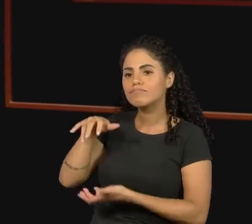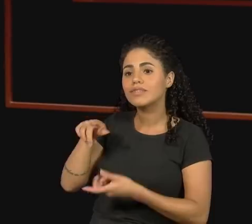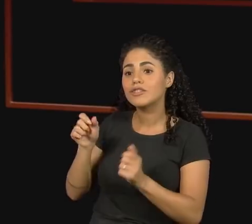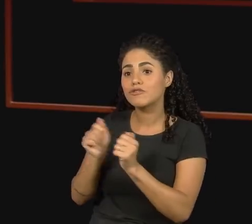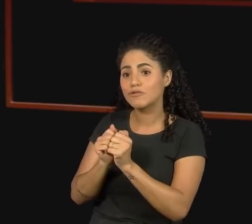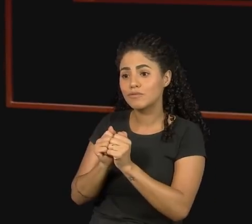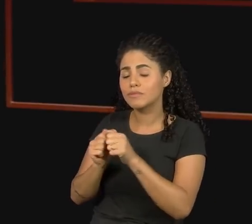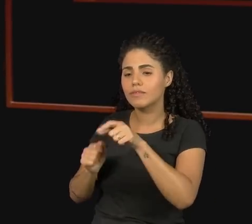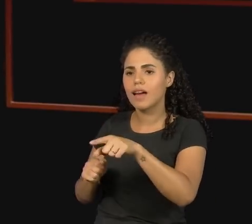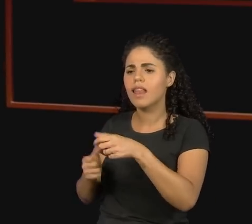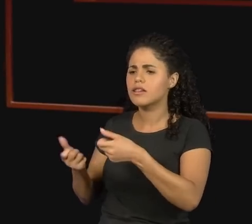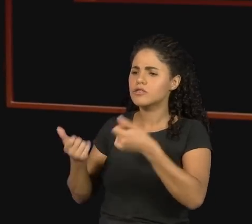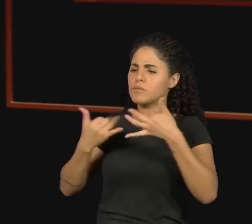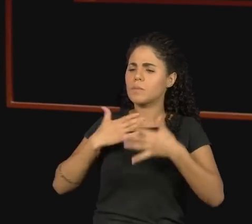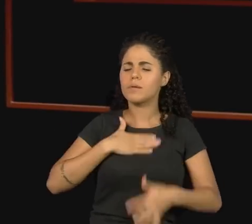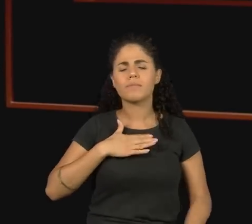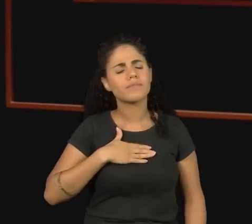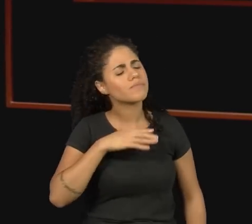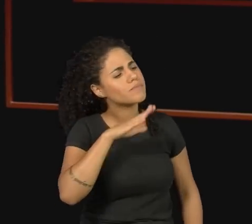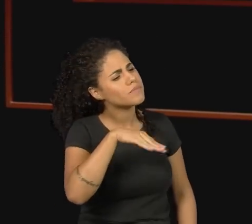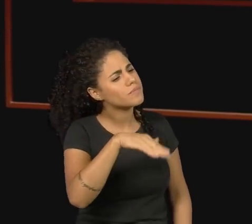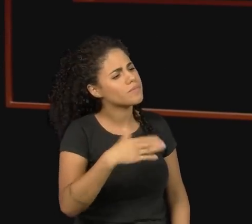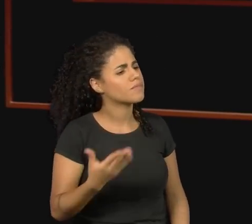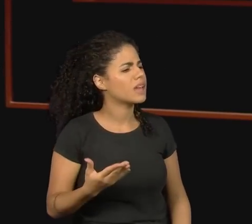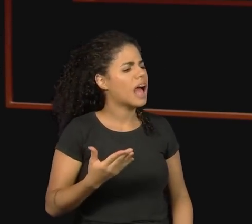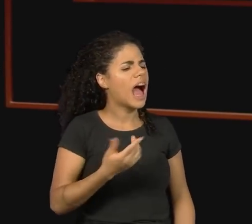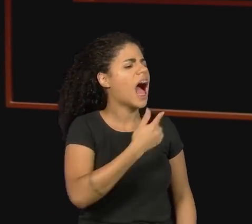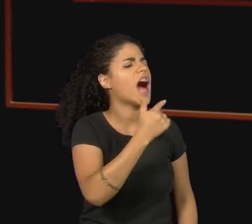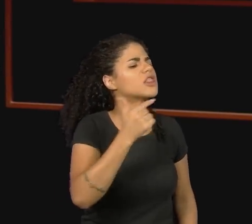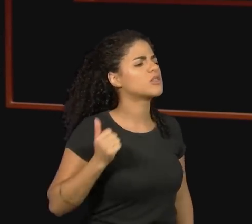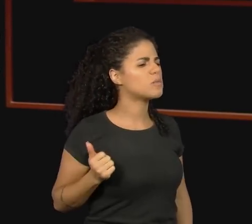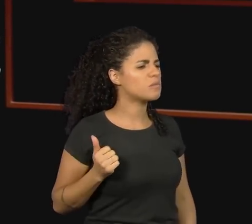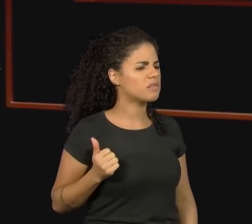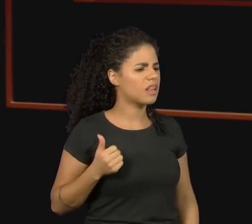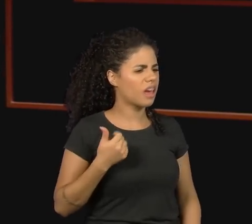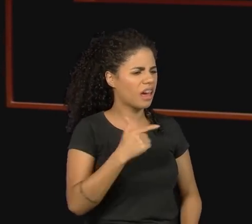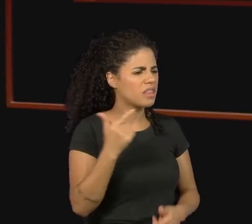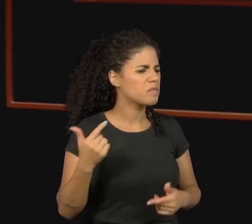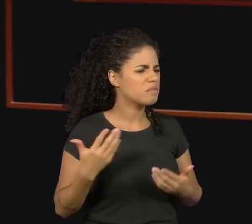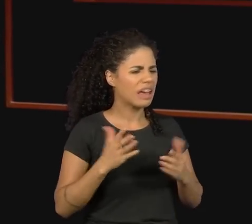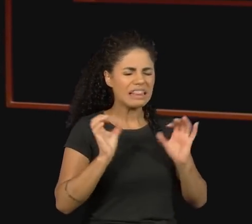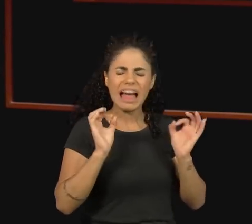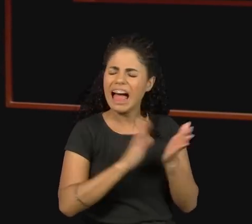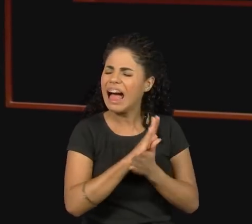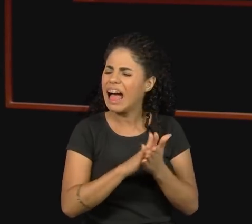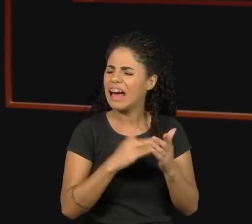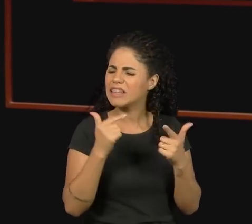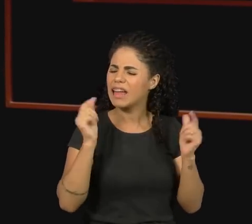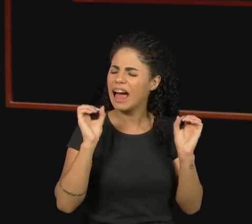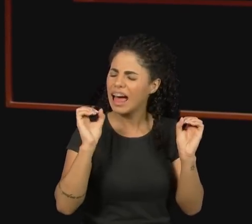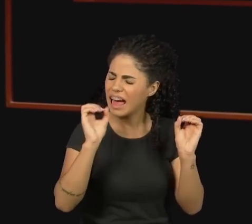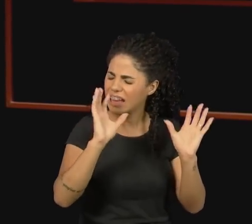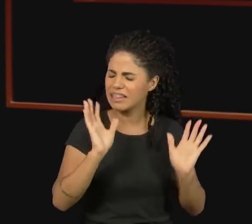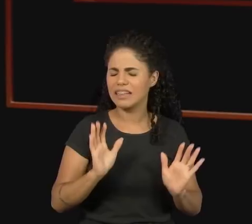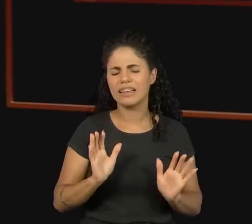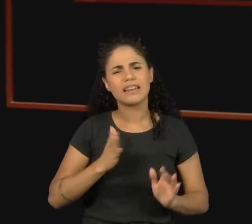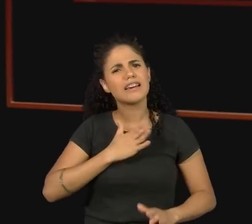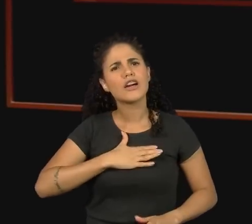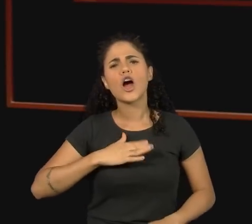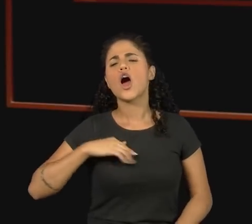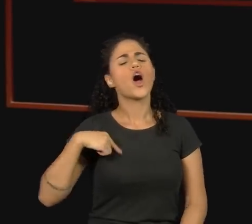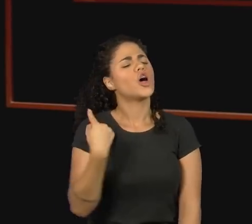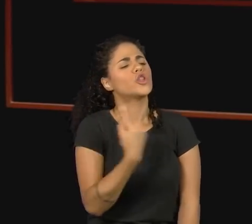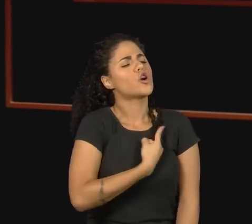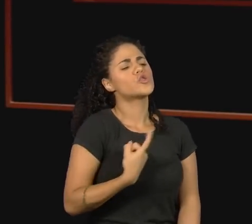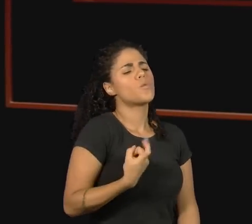delas, ela disse para mim, não existe no Rosa, não existe nada, tá lá no Longa. Não existe, nós somos